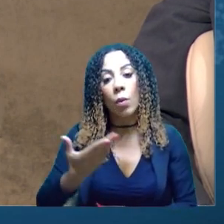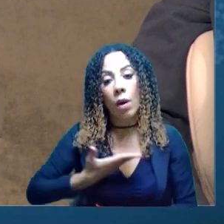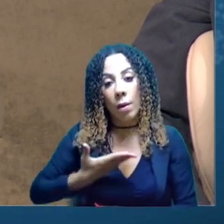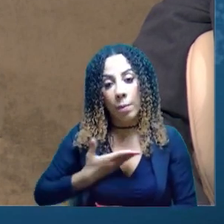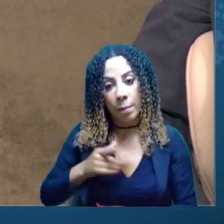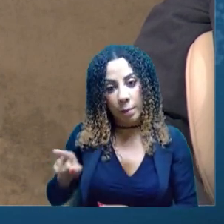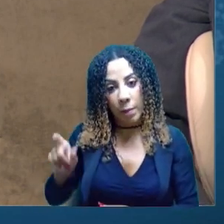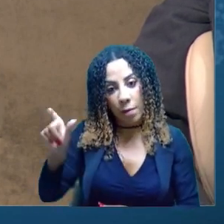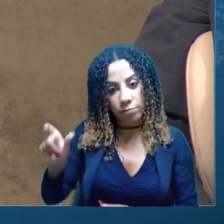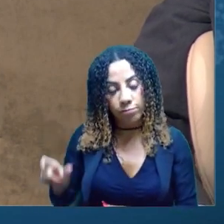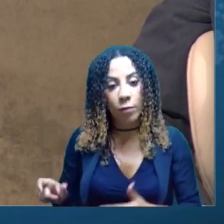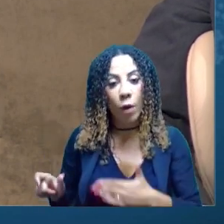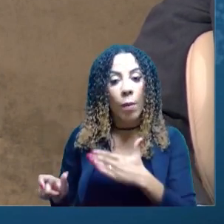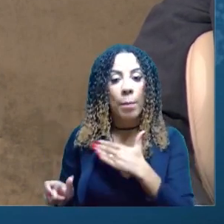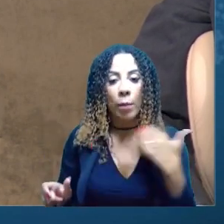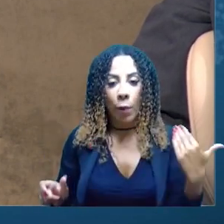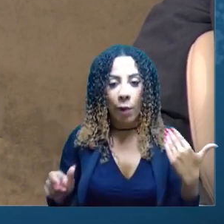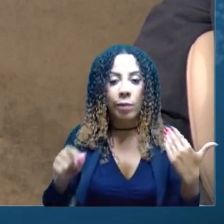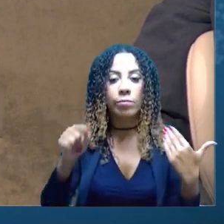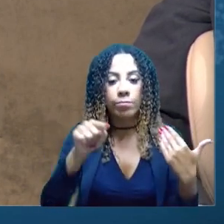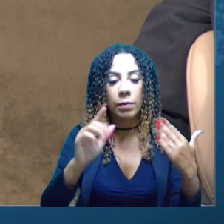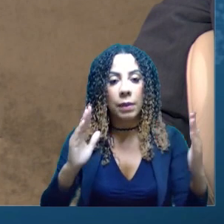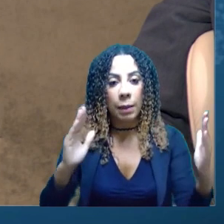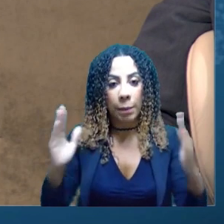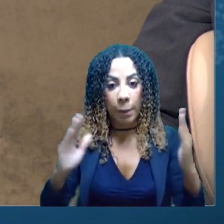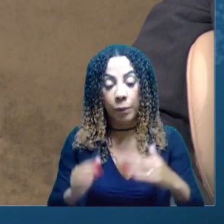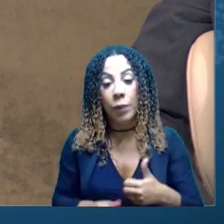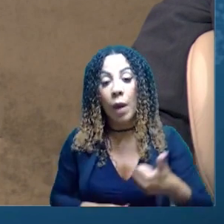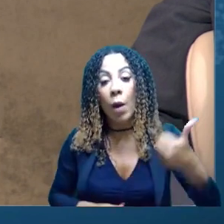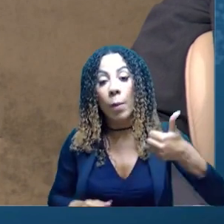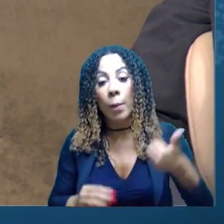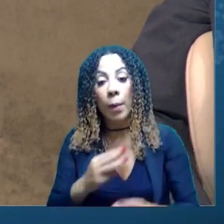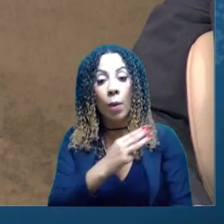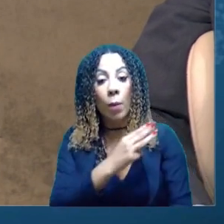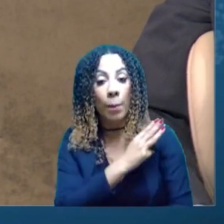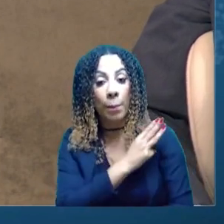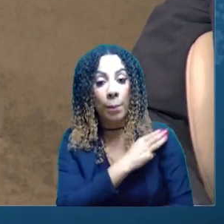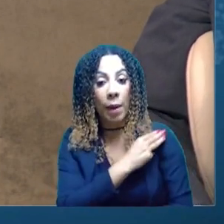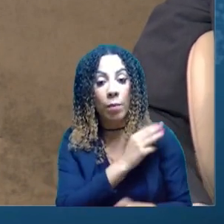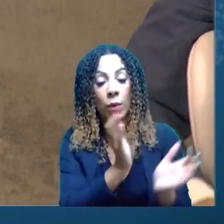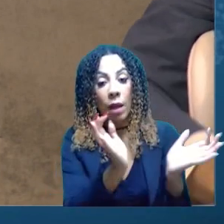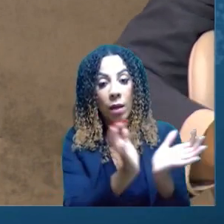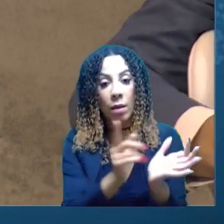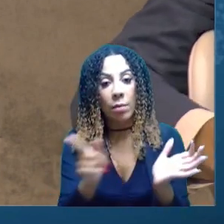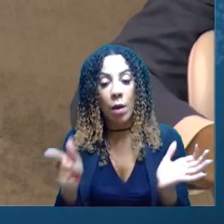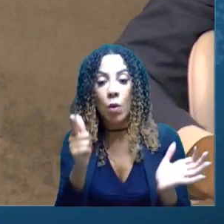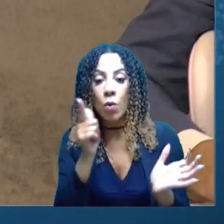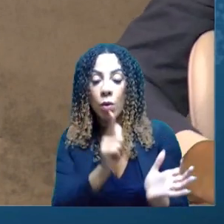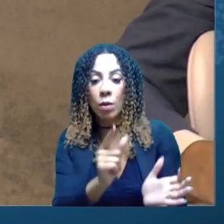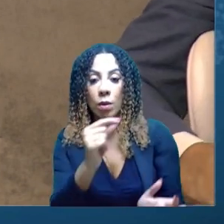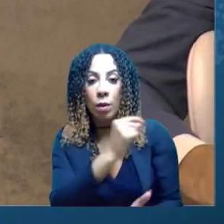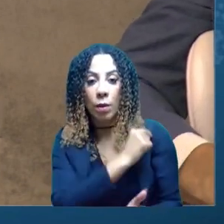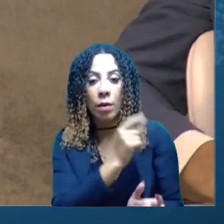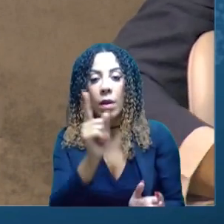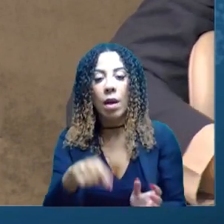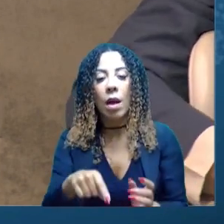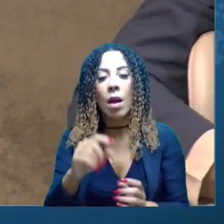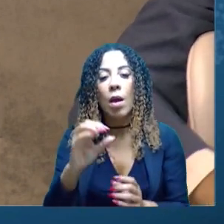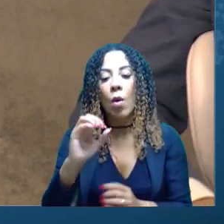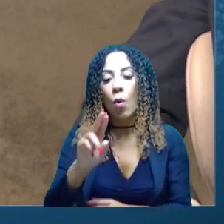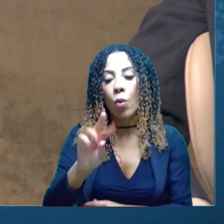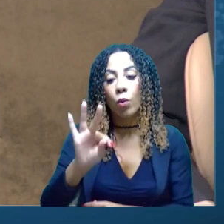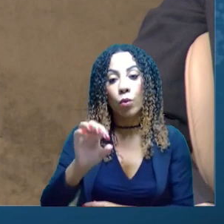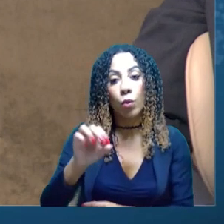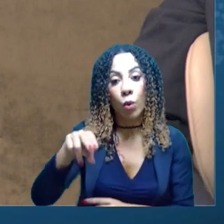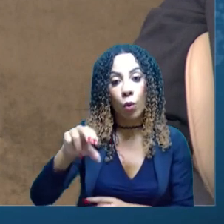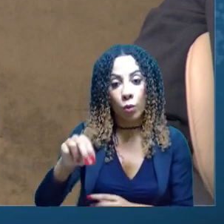morreu nessa janela e o primeiro membro da nossa equipe que foi vacinado foi no outono de